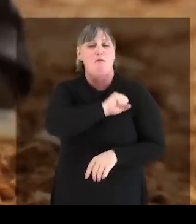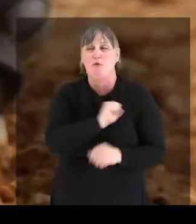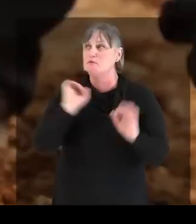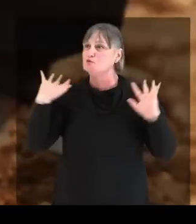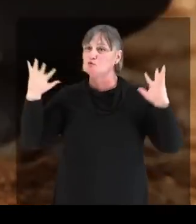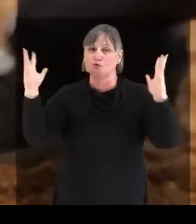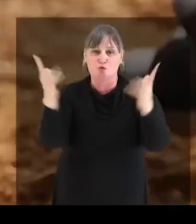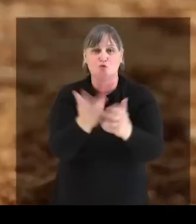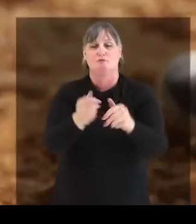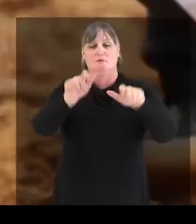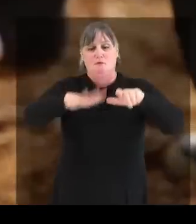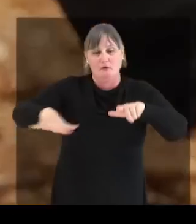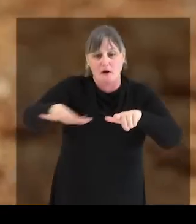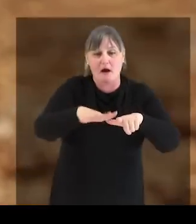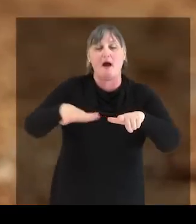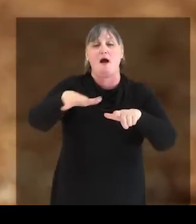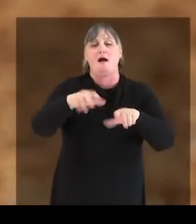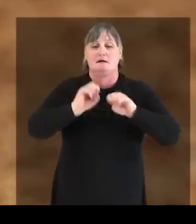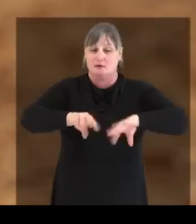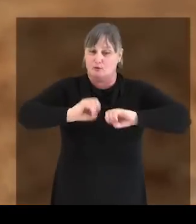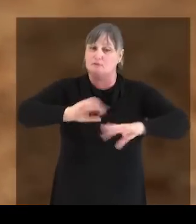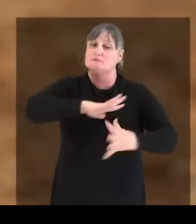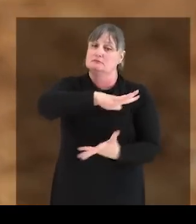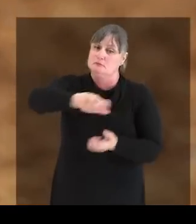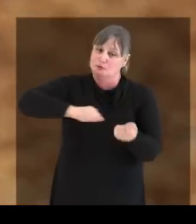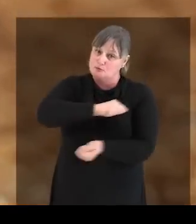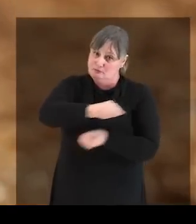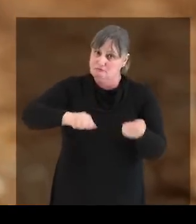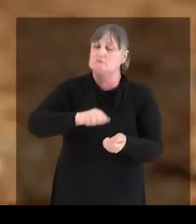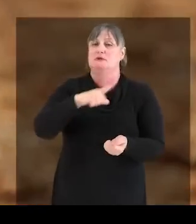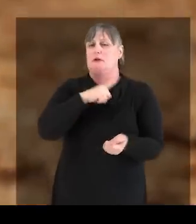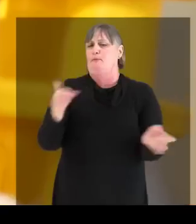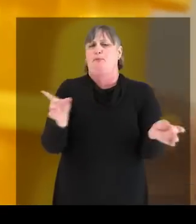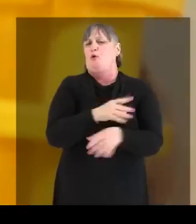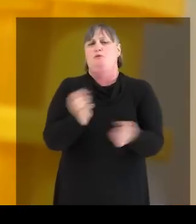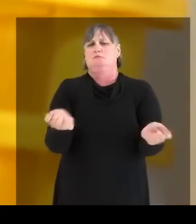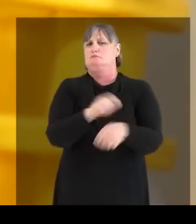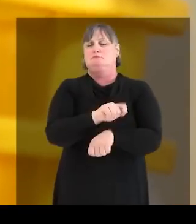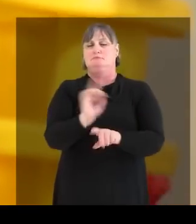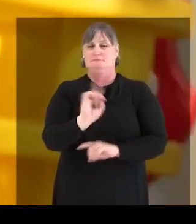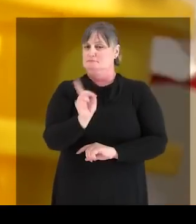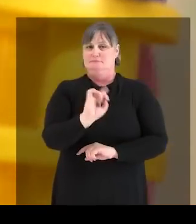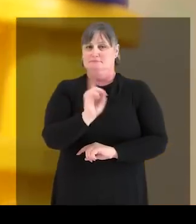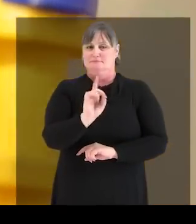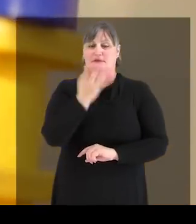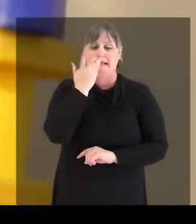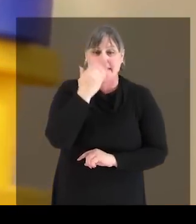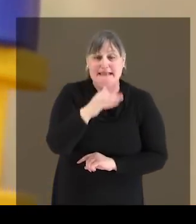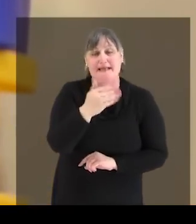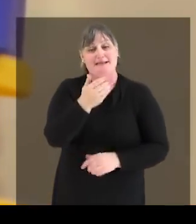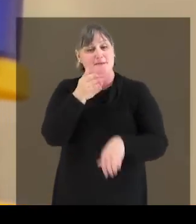cerca, né? Na verdade, o espaço educador sustentável, ele também não dá as possibilidades prontas, né? A